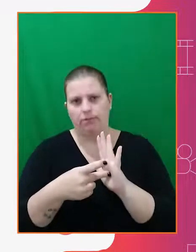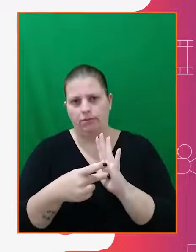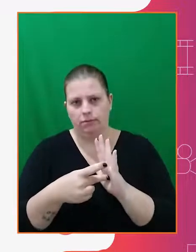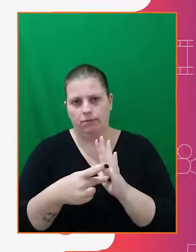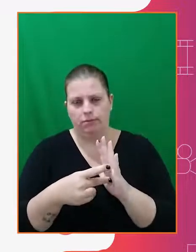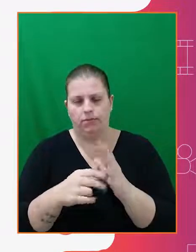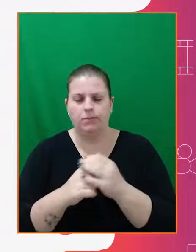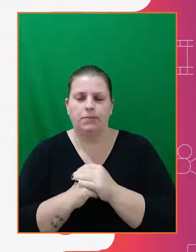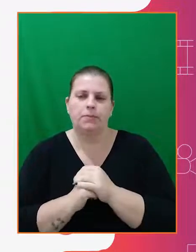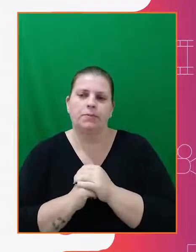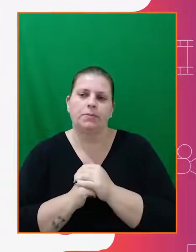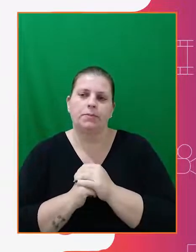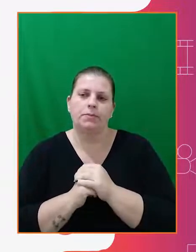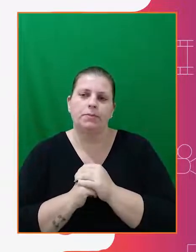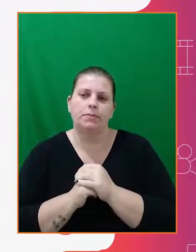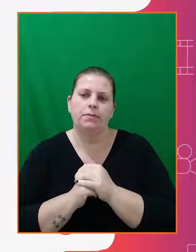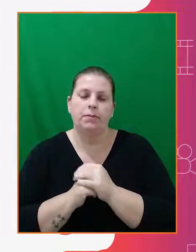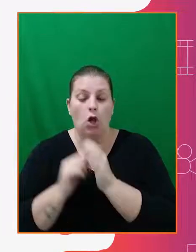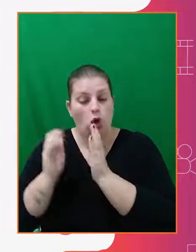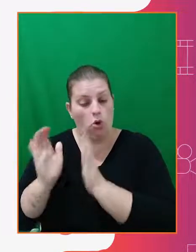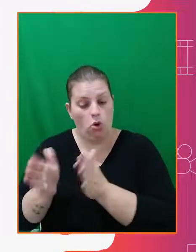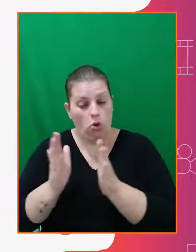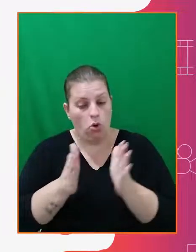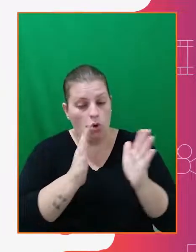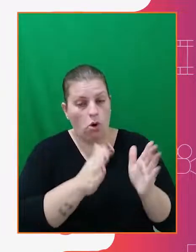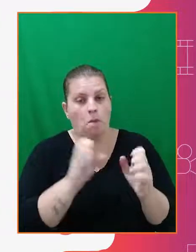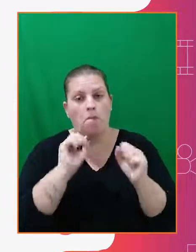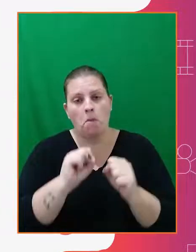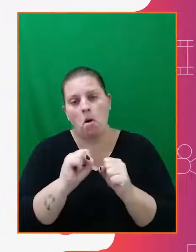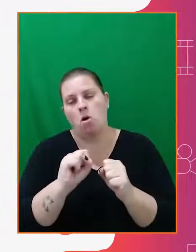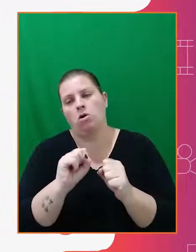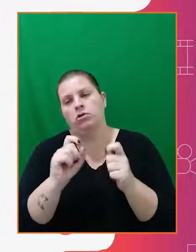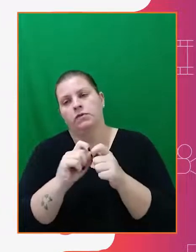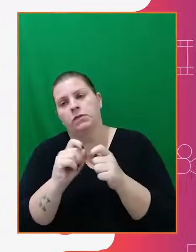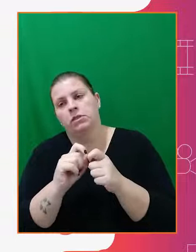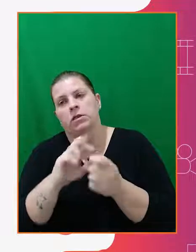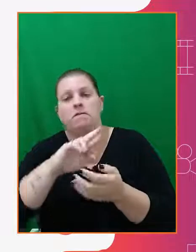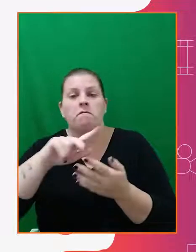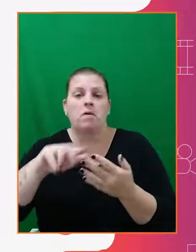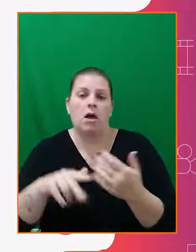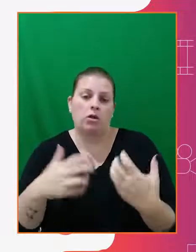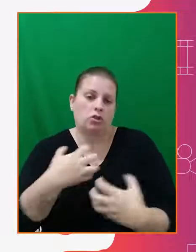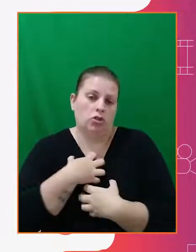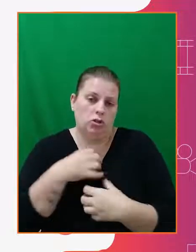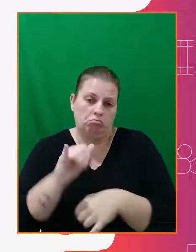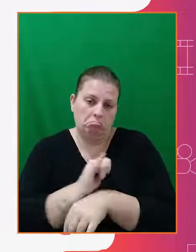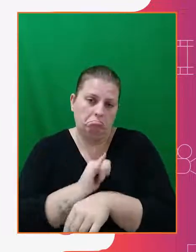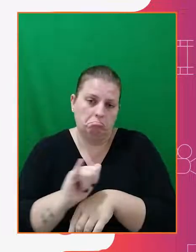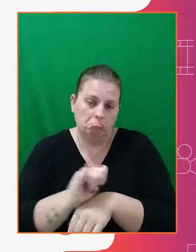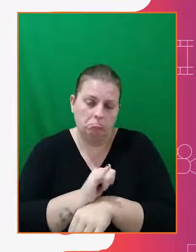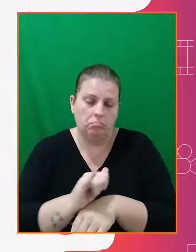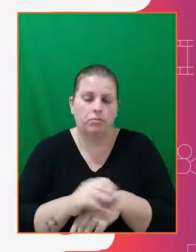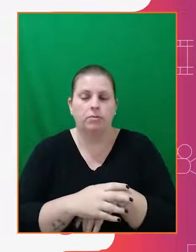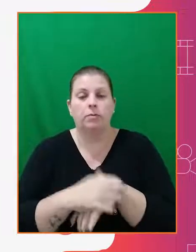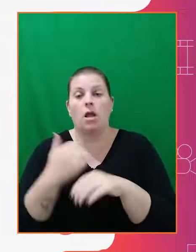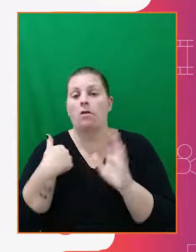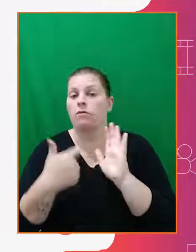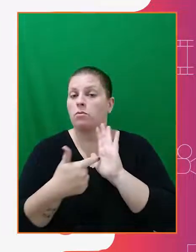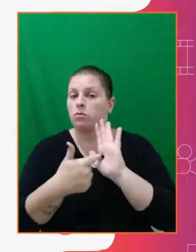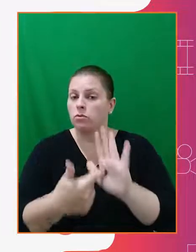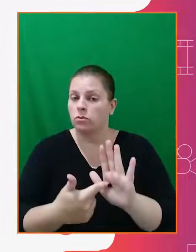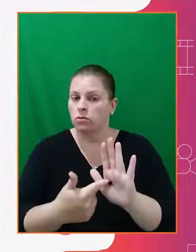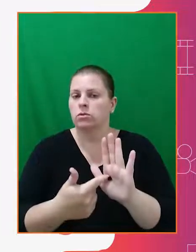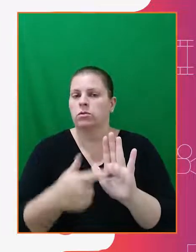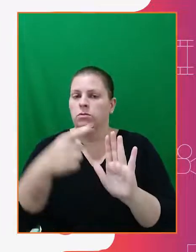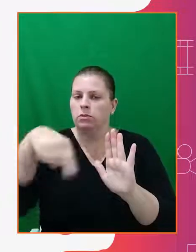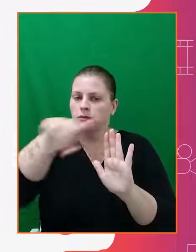facilmente. Essa ordenação pode ser feita de várias maneiras. Eu vou mostrar para você quais são as